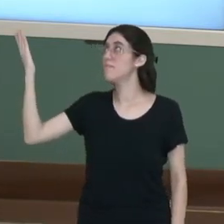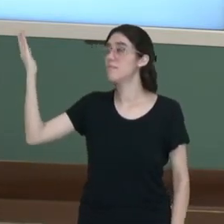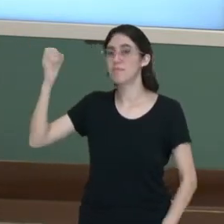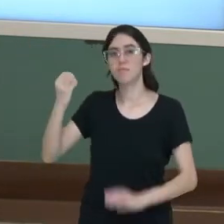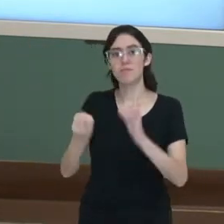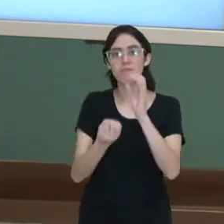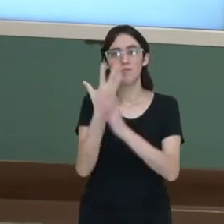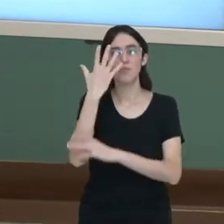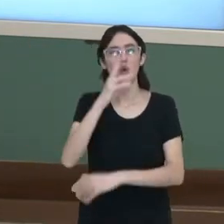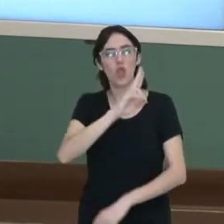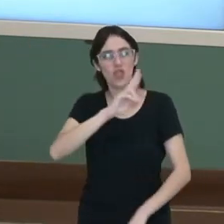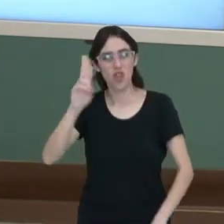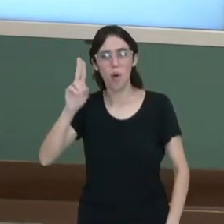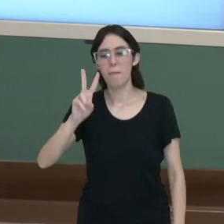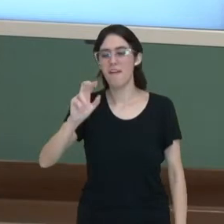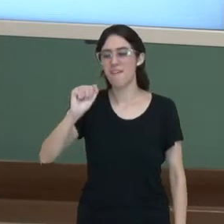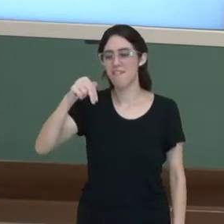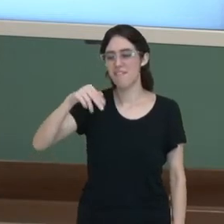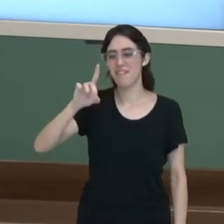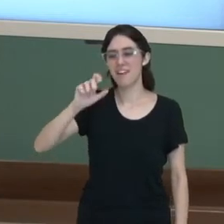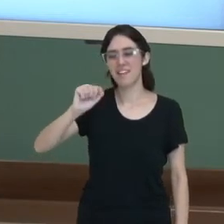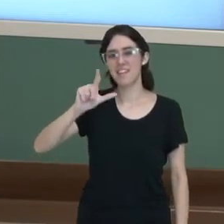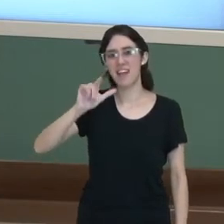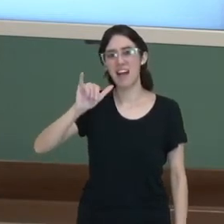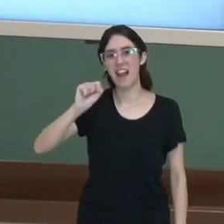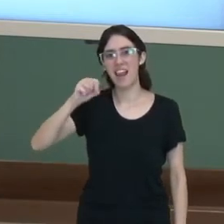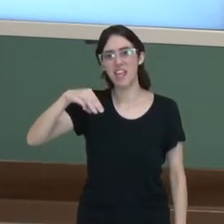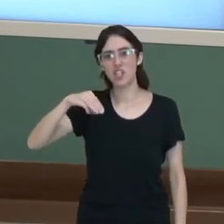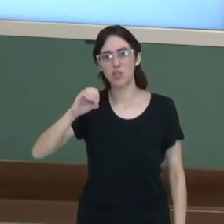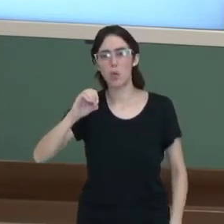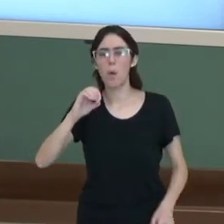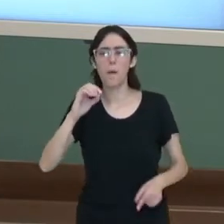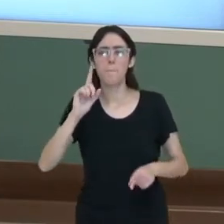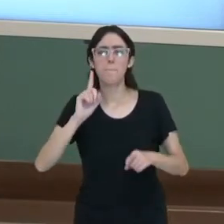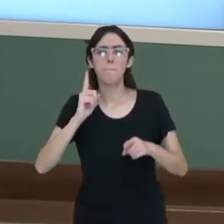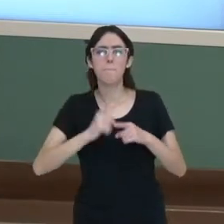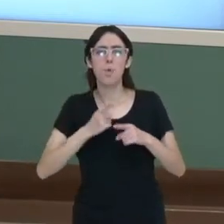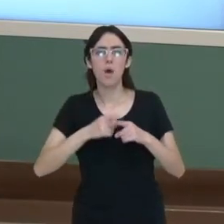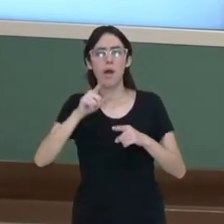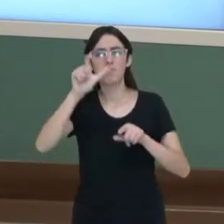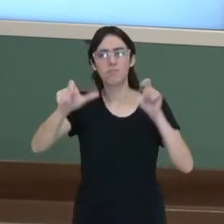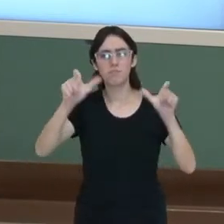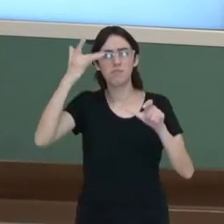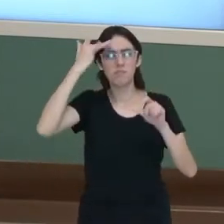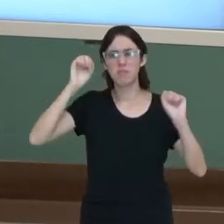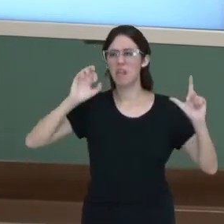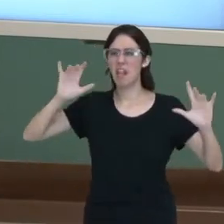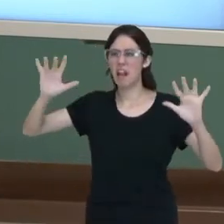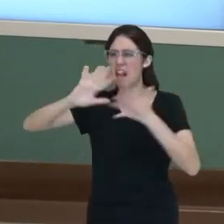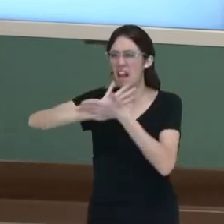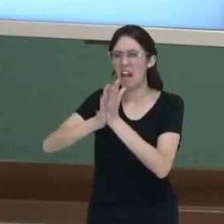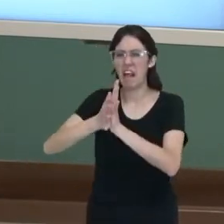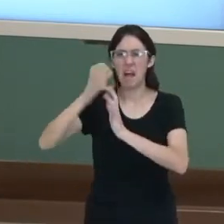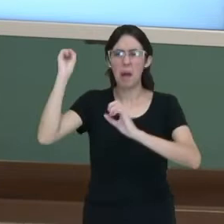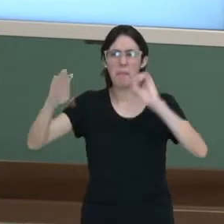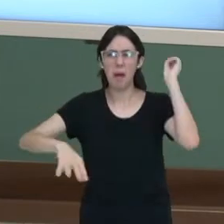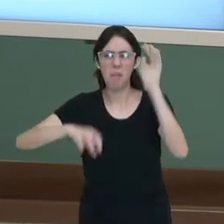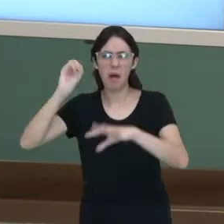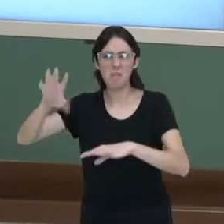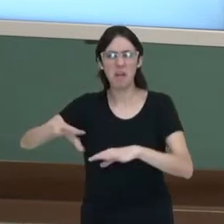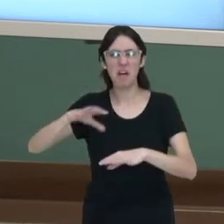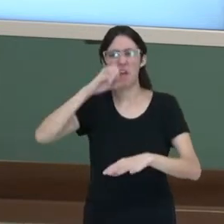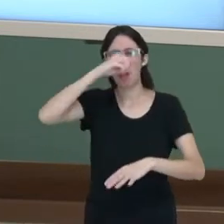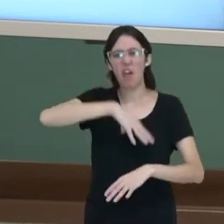termo vandalismo, né? Porque eles tinham o costume de realmente passar por onde eles conquistavam e devastar, destruir, por